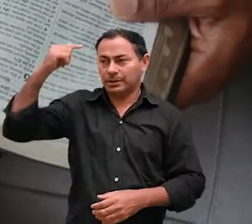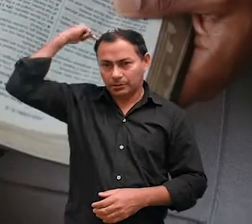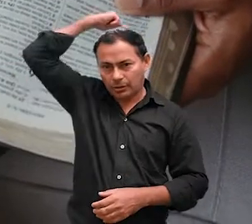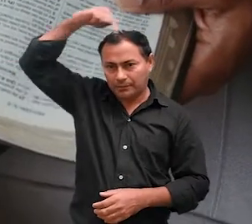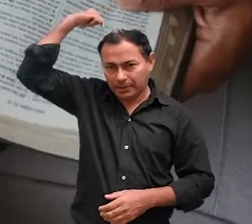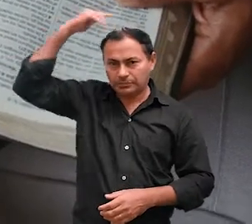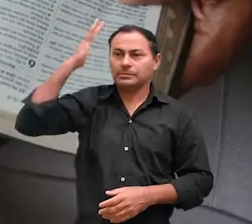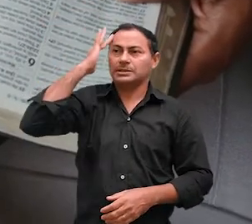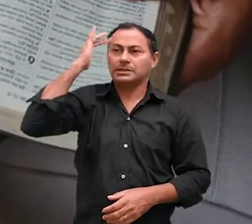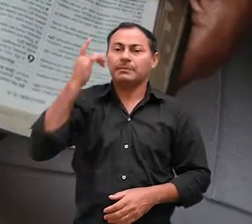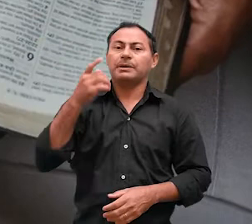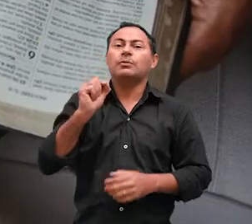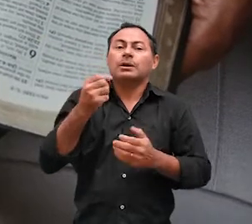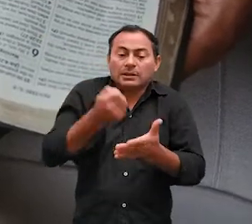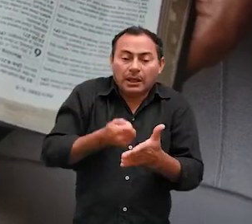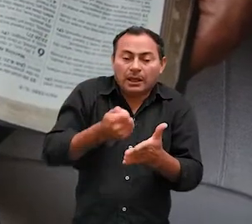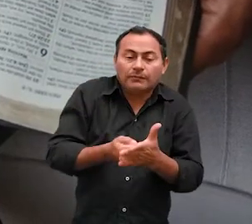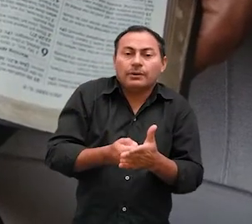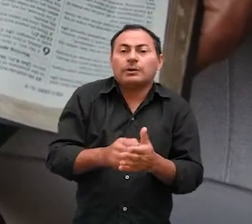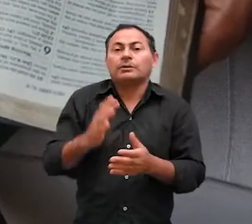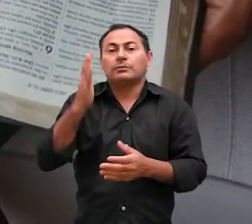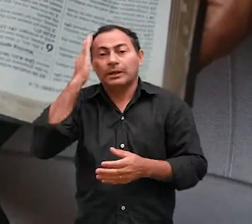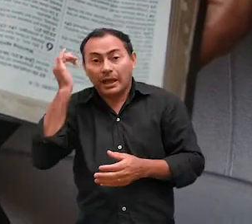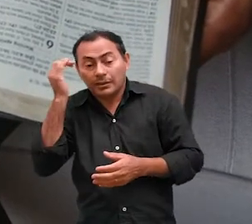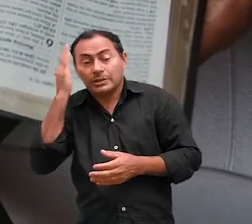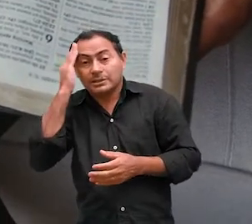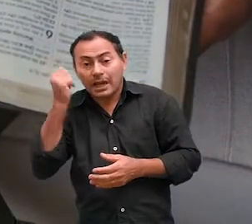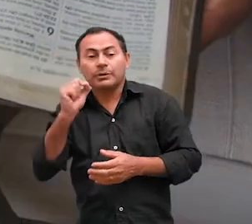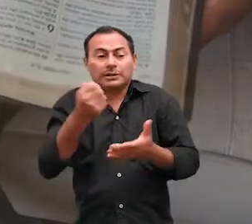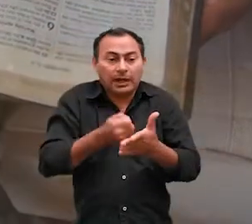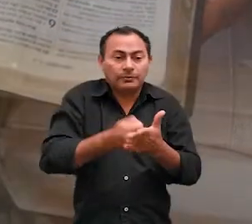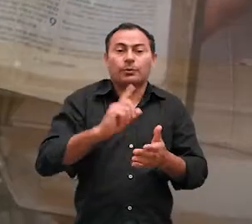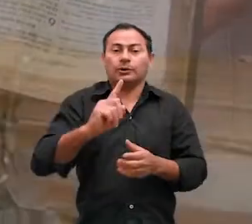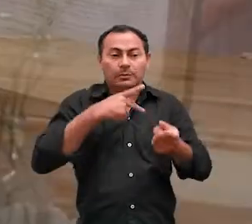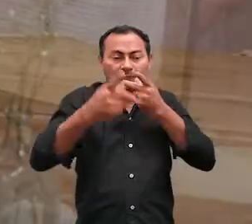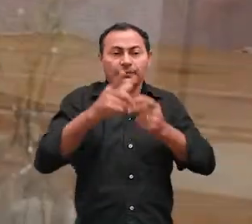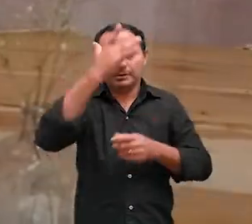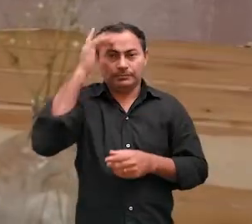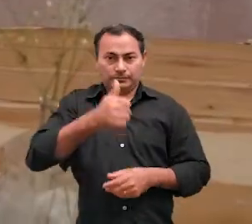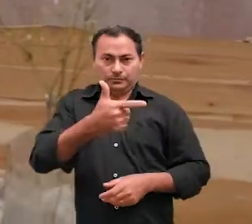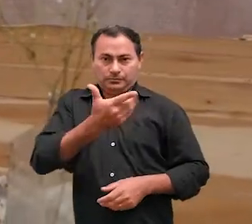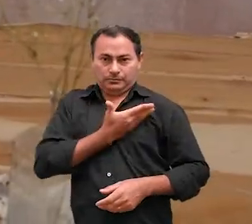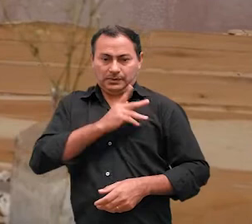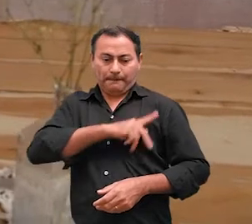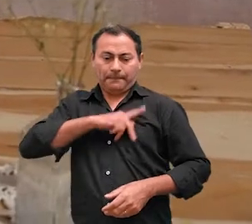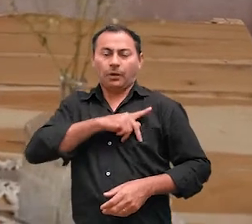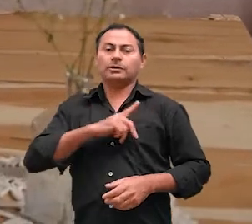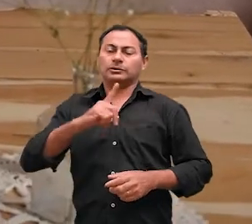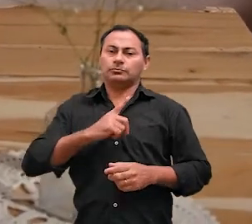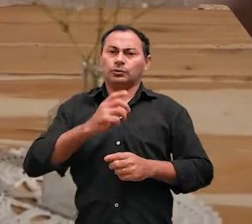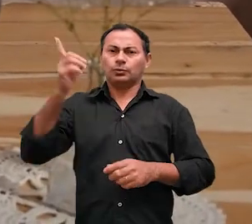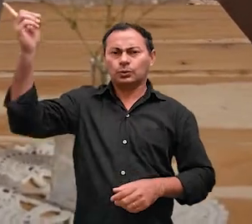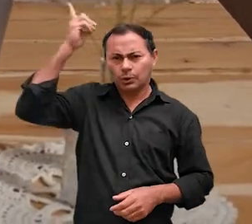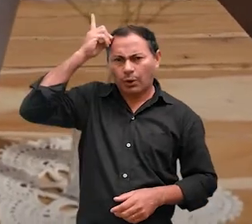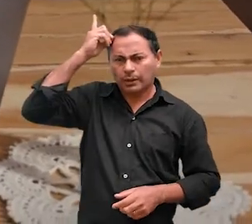espiritualmente e saber o que deve ou não deve falar para aquela pessoa o pastor Paulo tinha o dom para